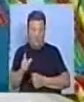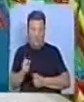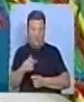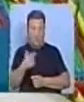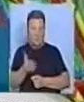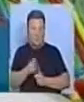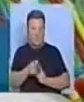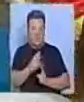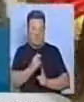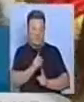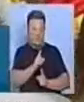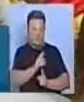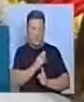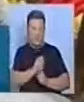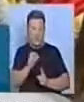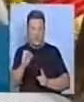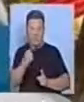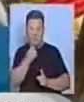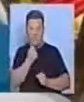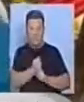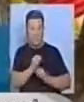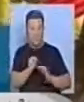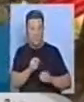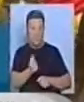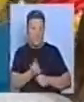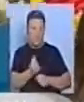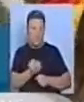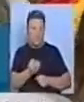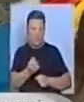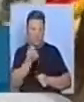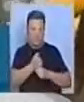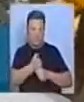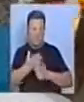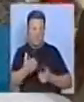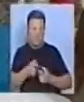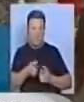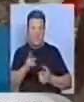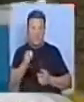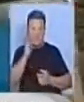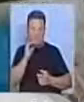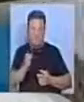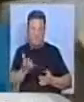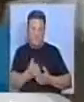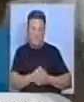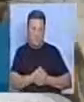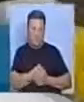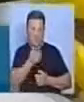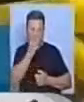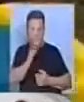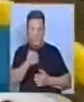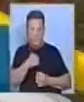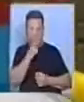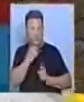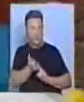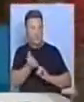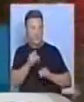desde 13 de julho até 8 de agosto. Portanto, foi um trabalho grande, violento, mas valeu a pena, como ao costume, não é? Quando se consegue,